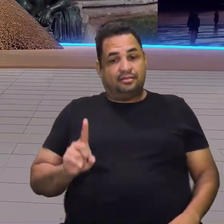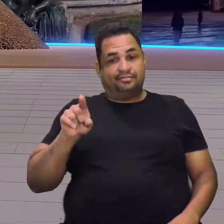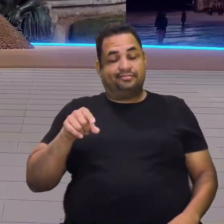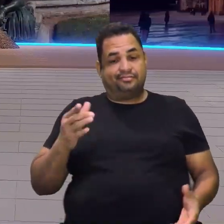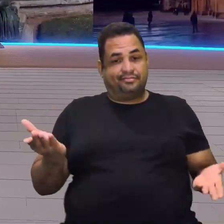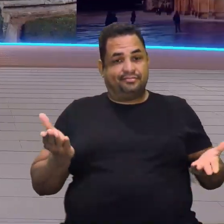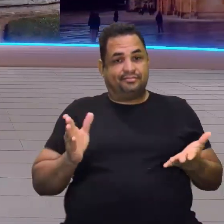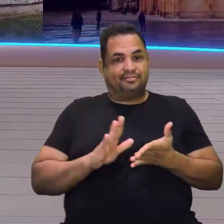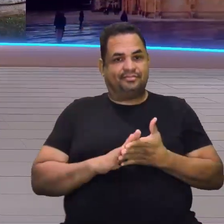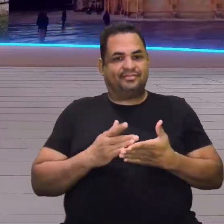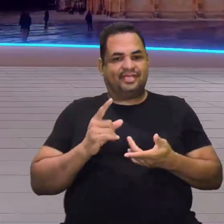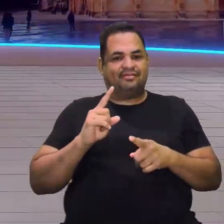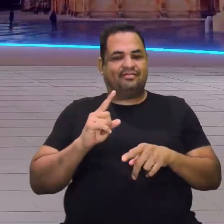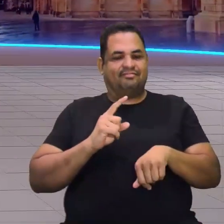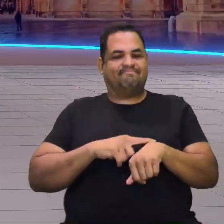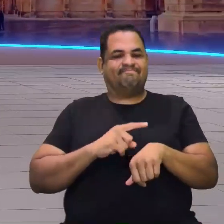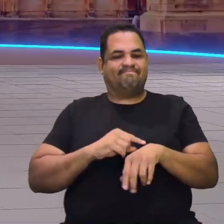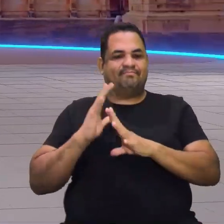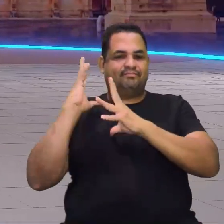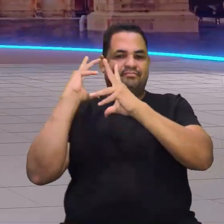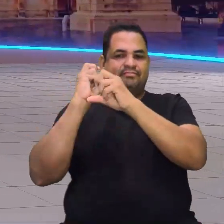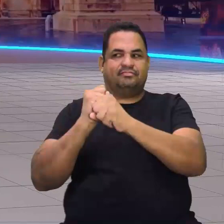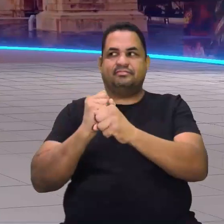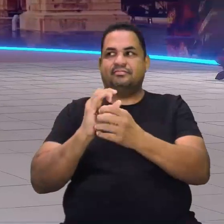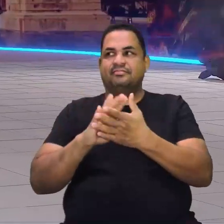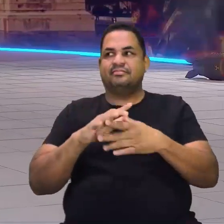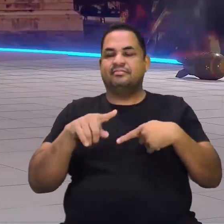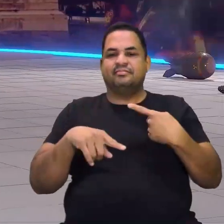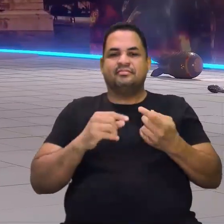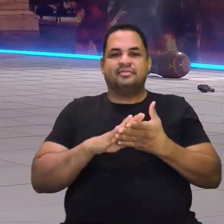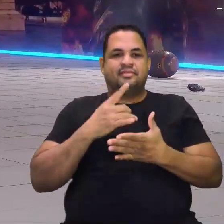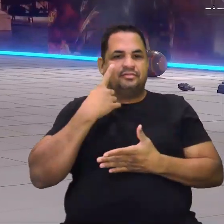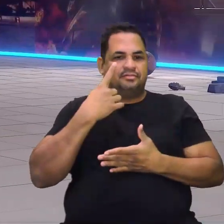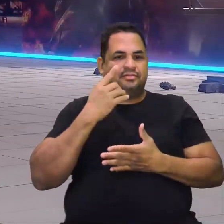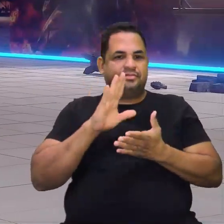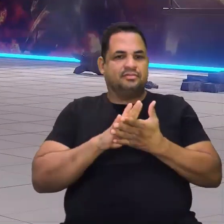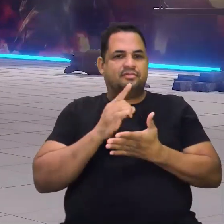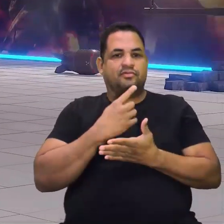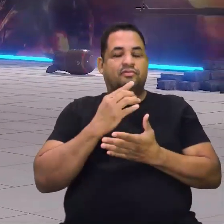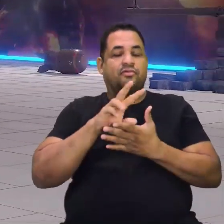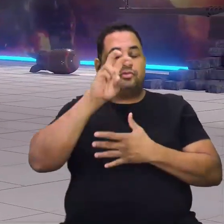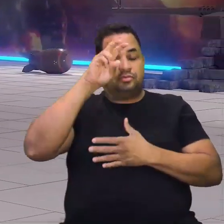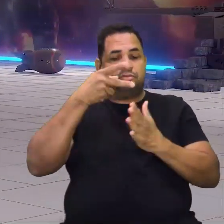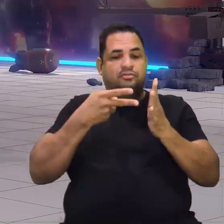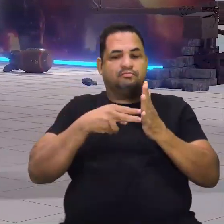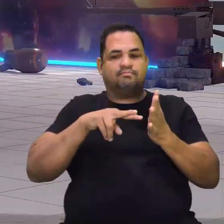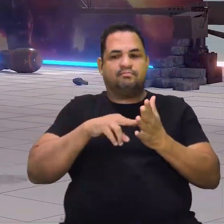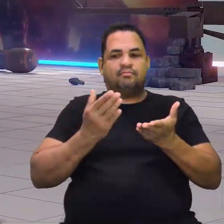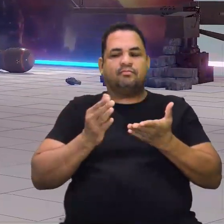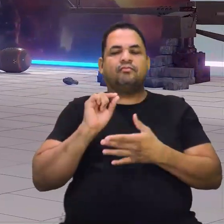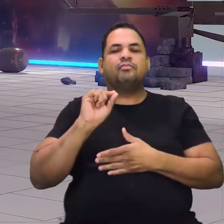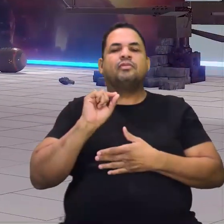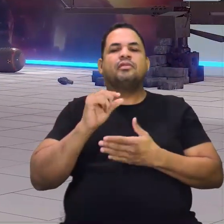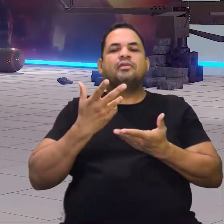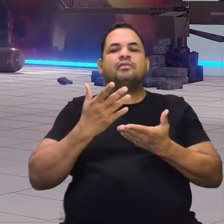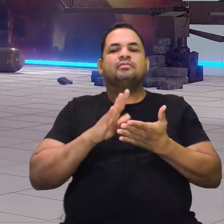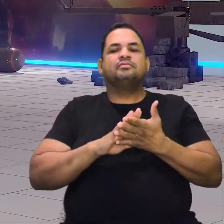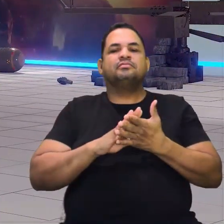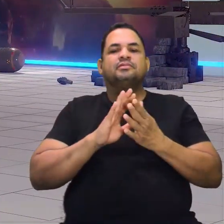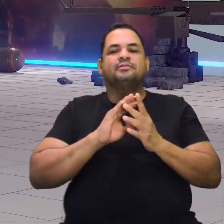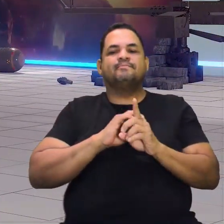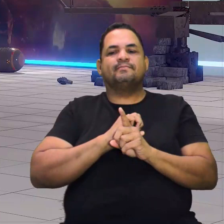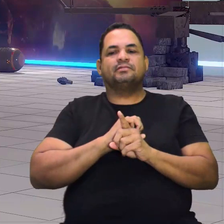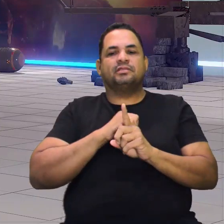Chegamos à hora da revisão de nossa aula. A gente vai rever aqui o que foi o Egito, o que significou o Egito, o que significou essa